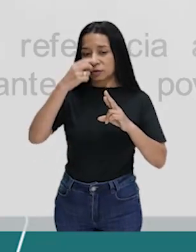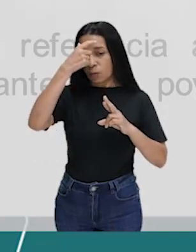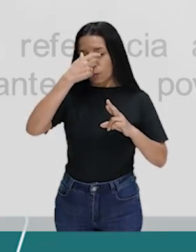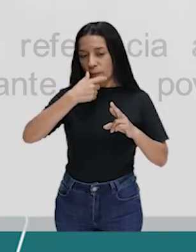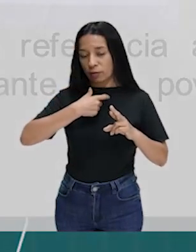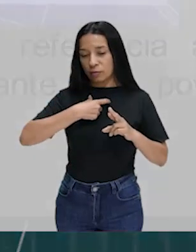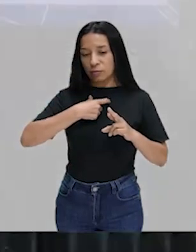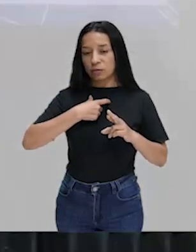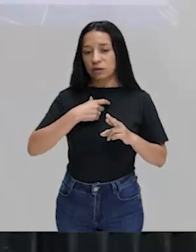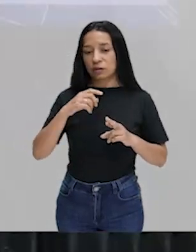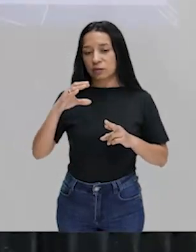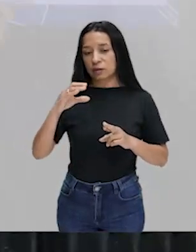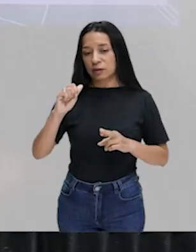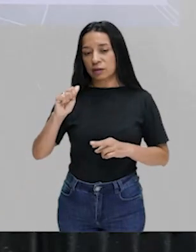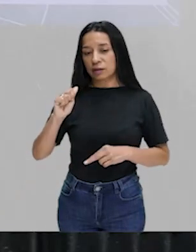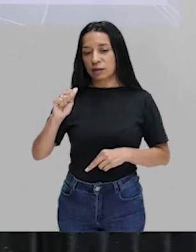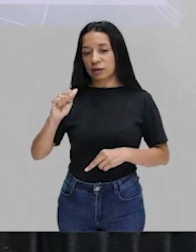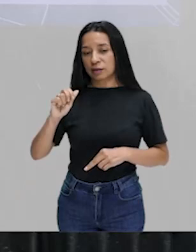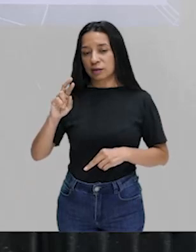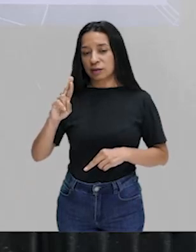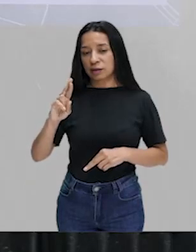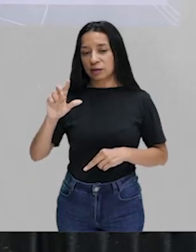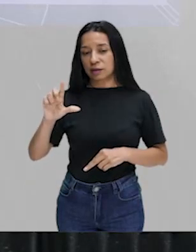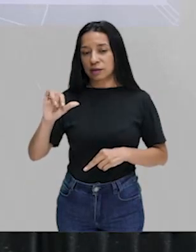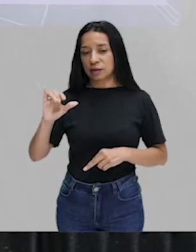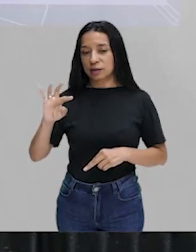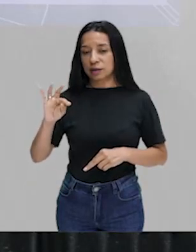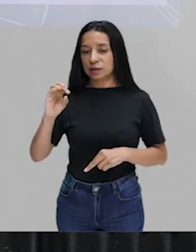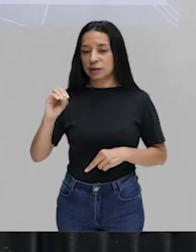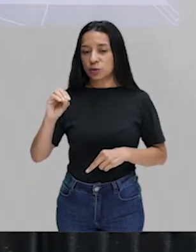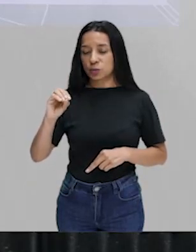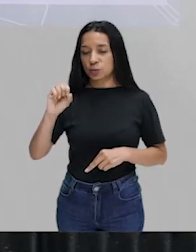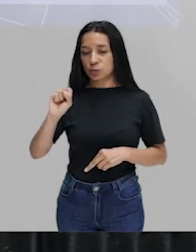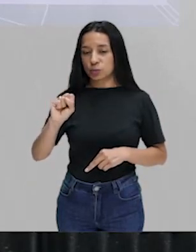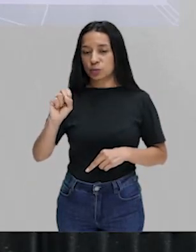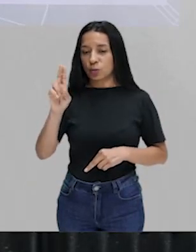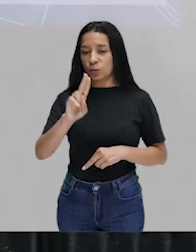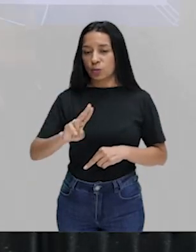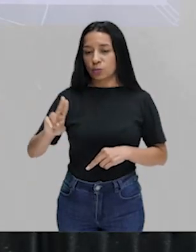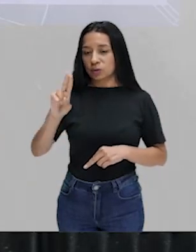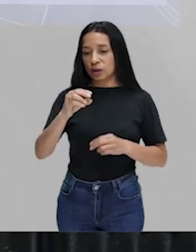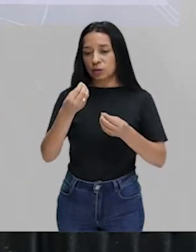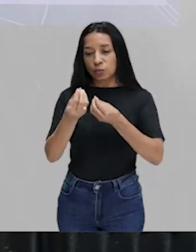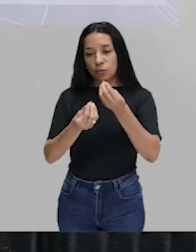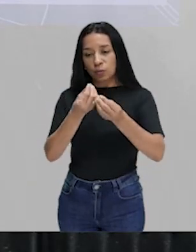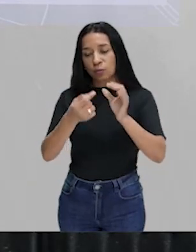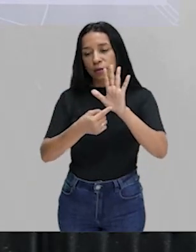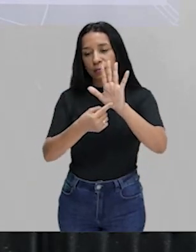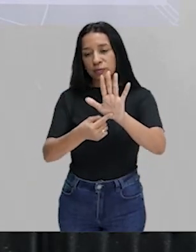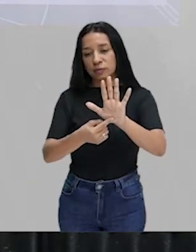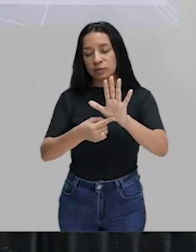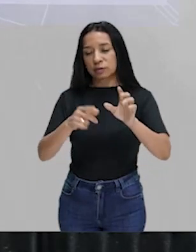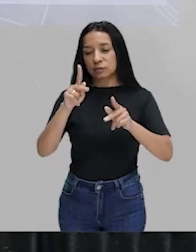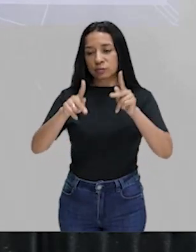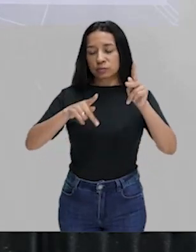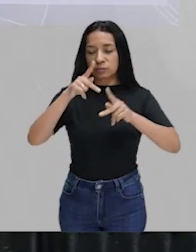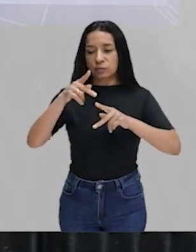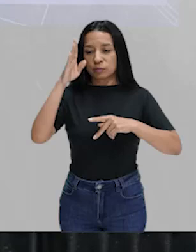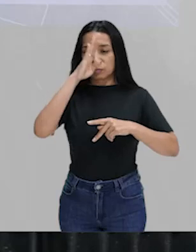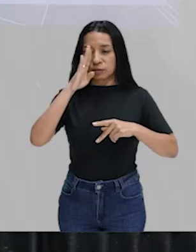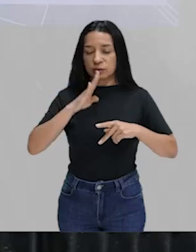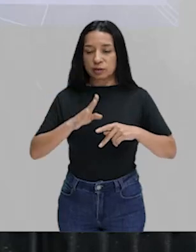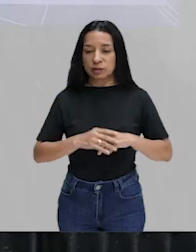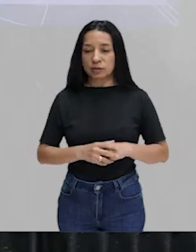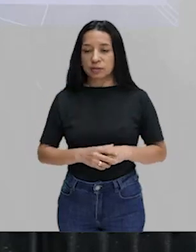Chaplin, usado aqui como representante do povo brasileiro. Então a gente volta. Caía a tarde feito um viaduto